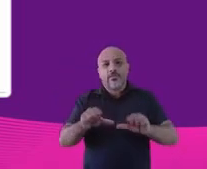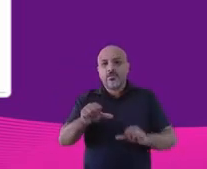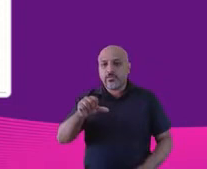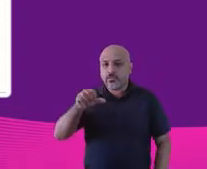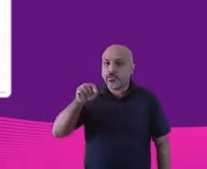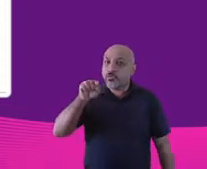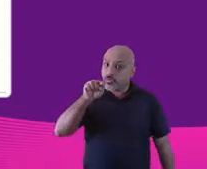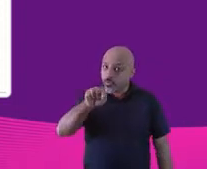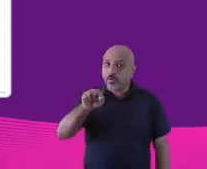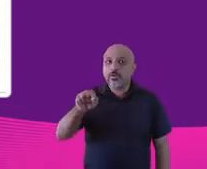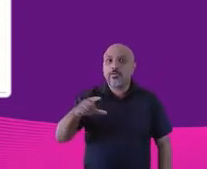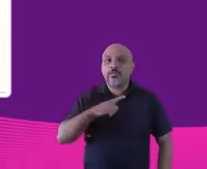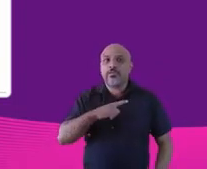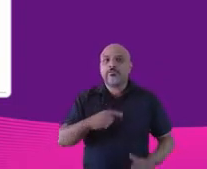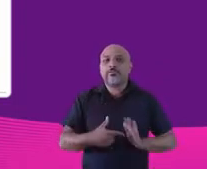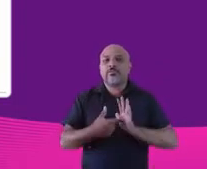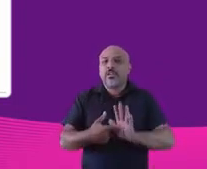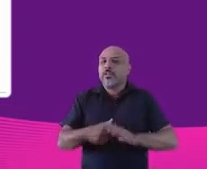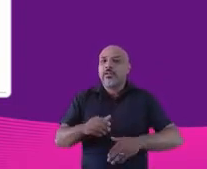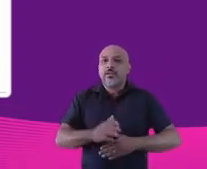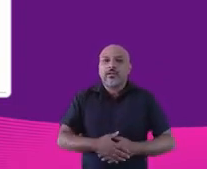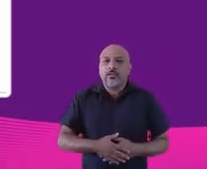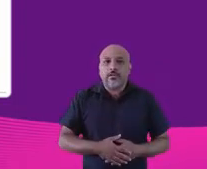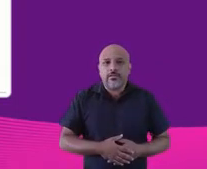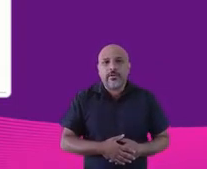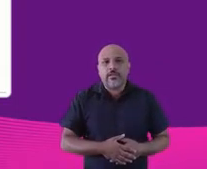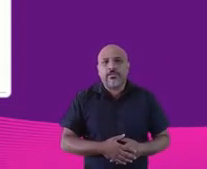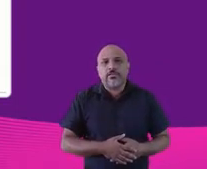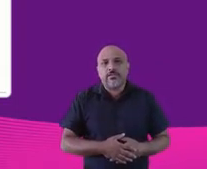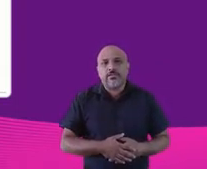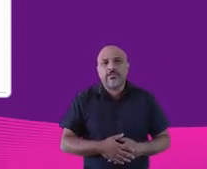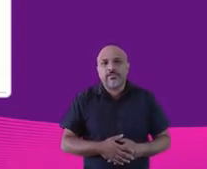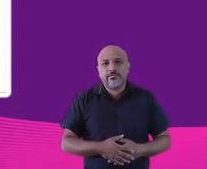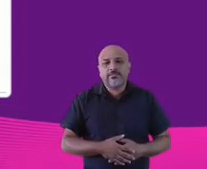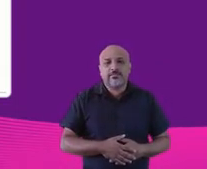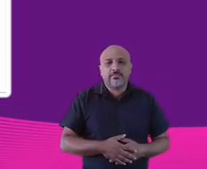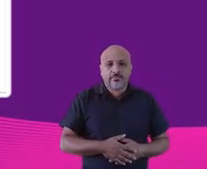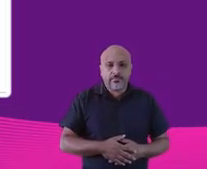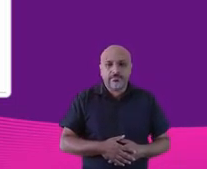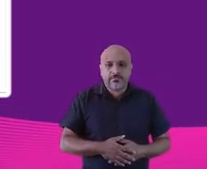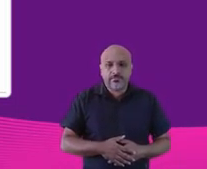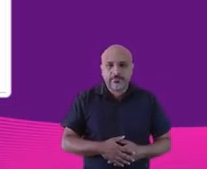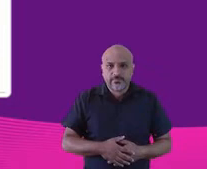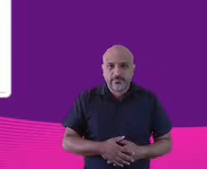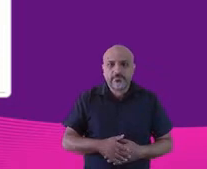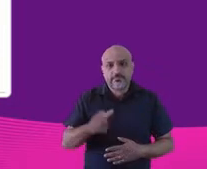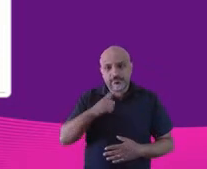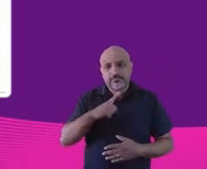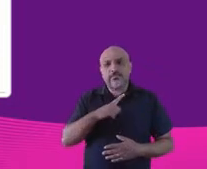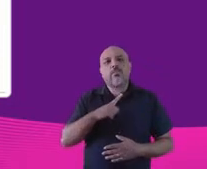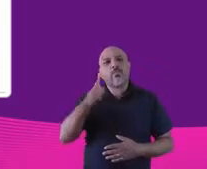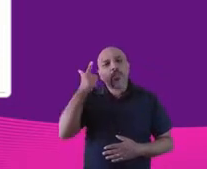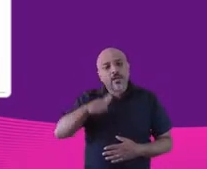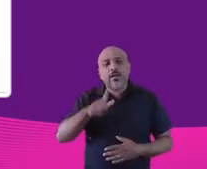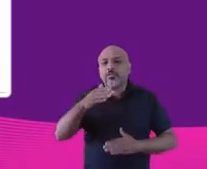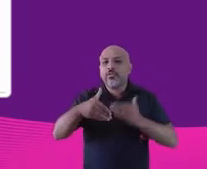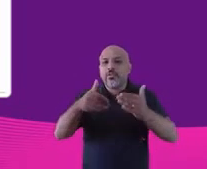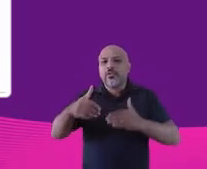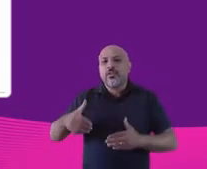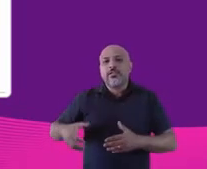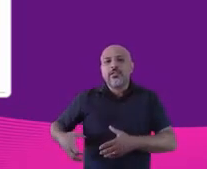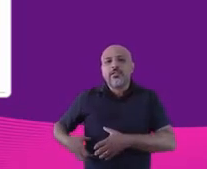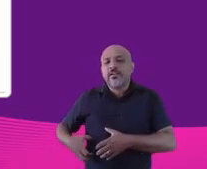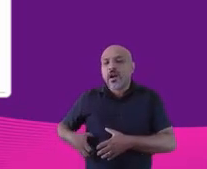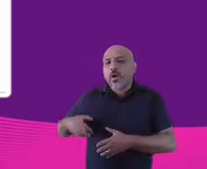imunofixação IgG-capa. Novo inventário ósseo sem a função renal normal e um